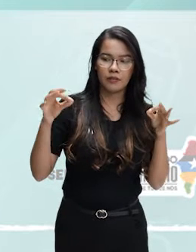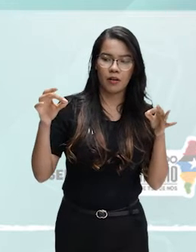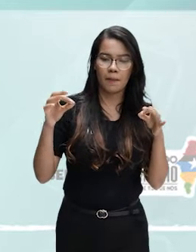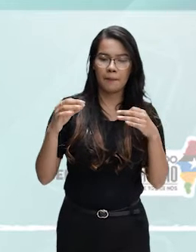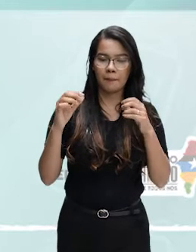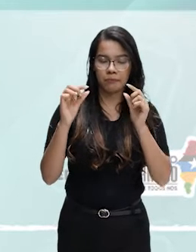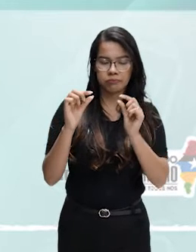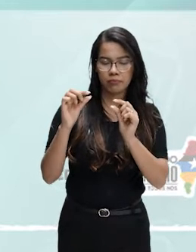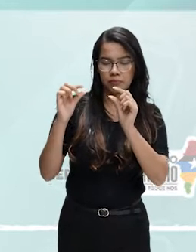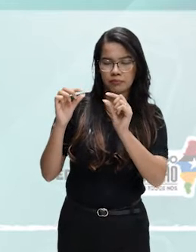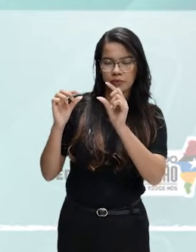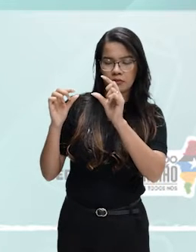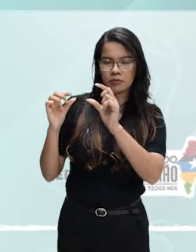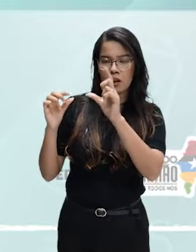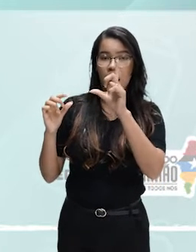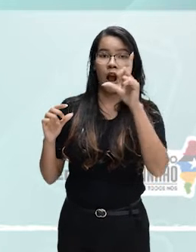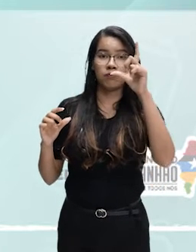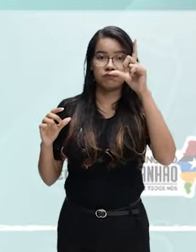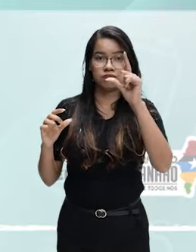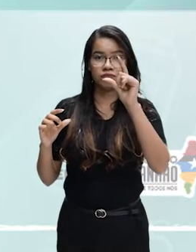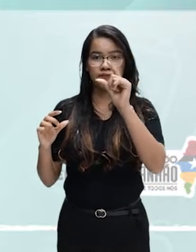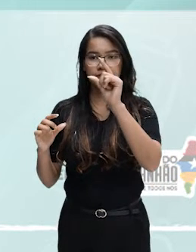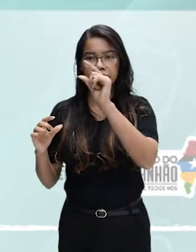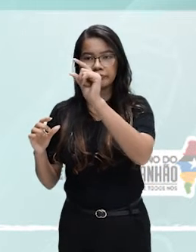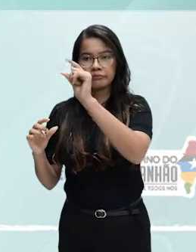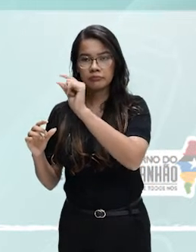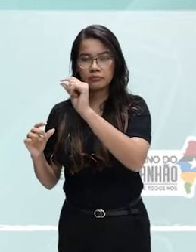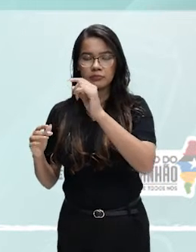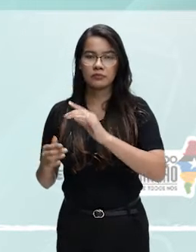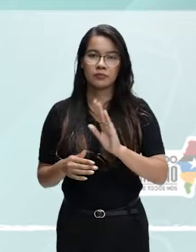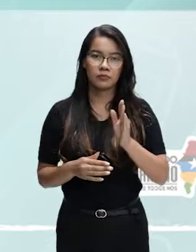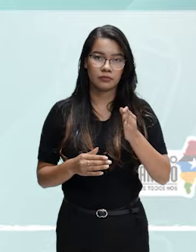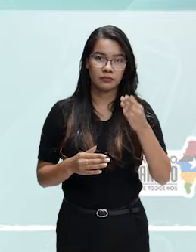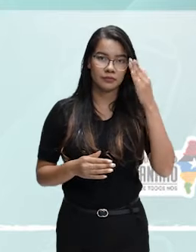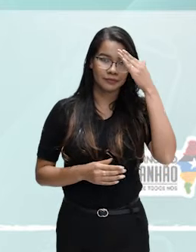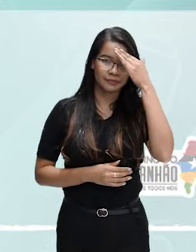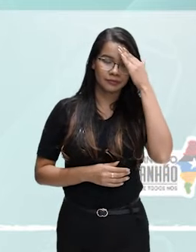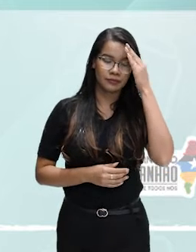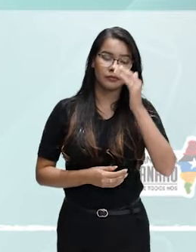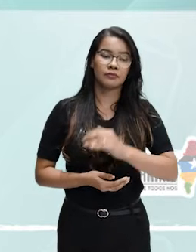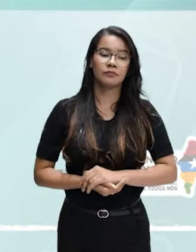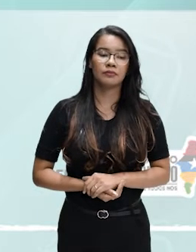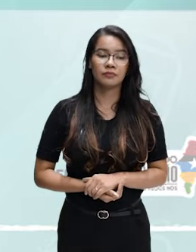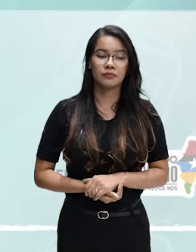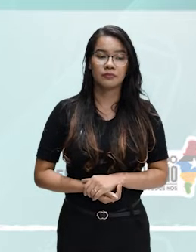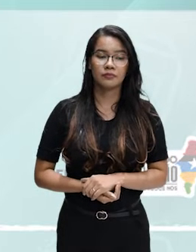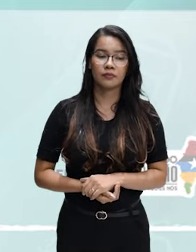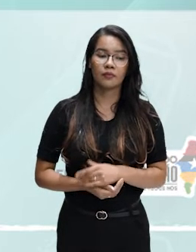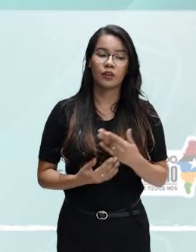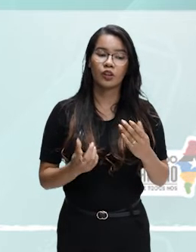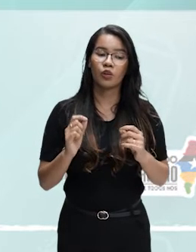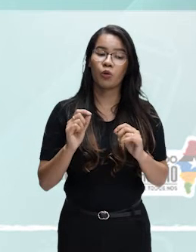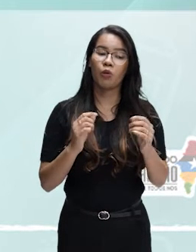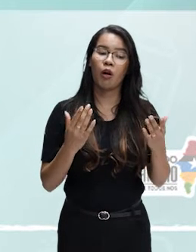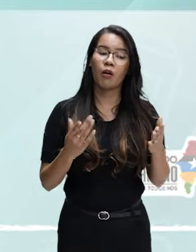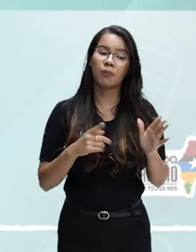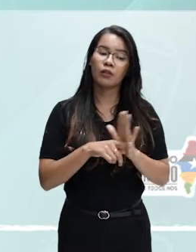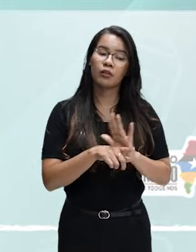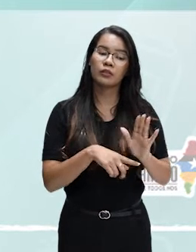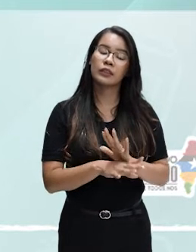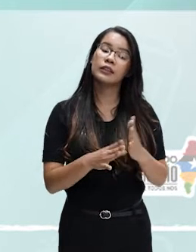altura. Ok, já sei o que o gráfico está querendo me mostrar. O que ele pergunta? Em suas